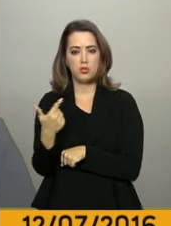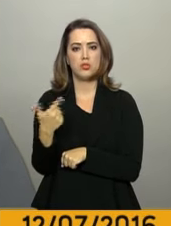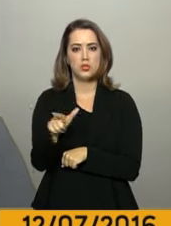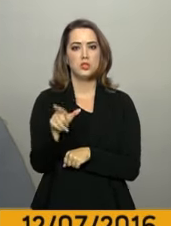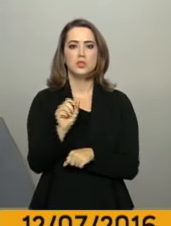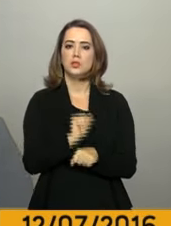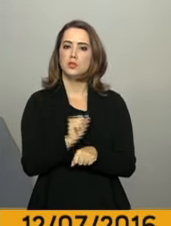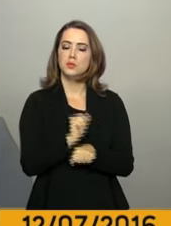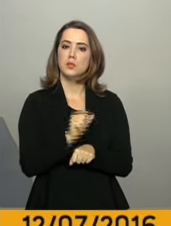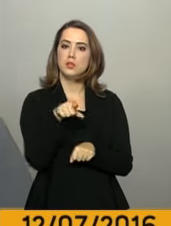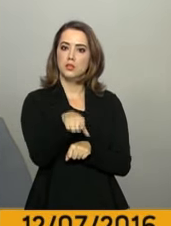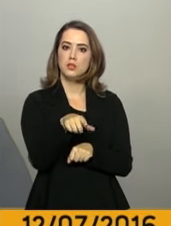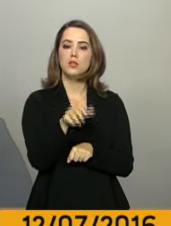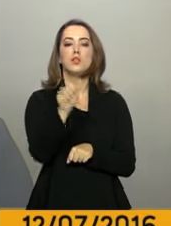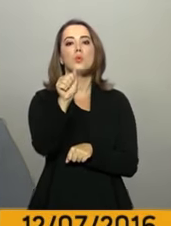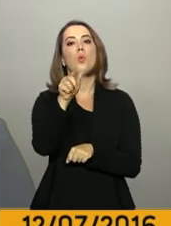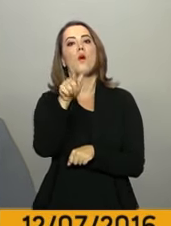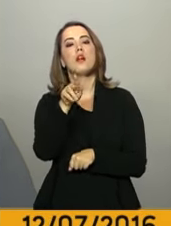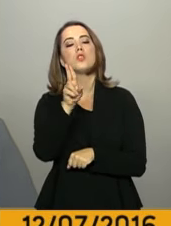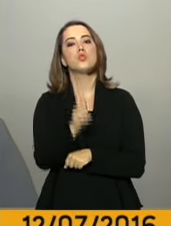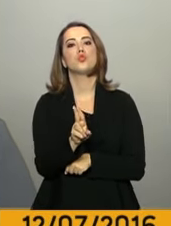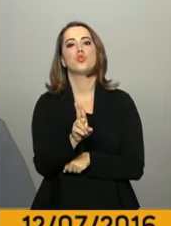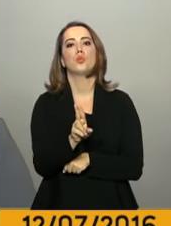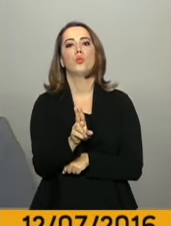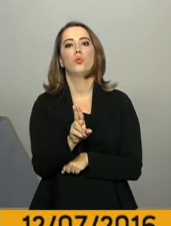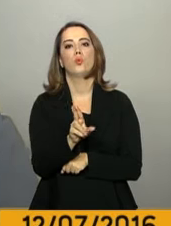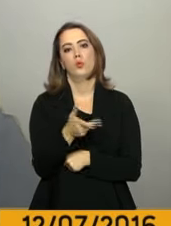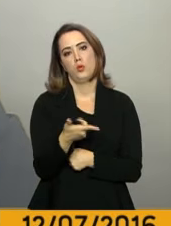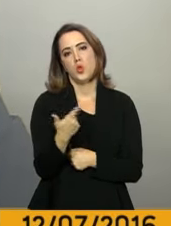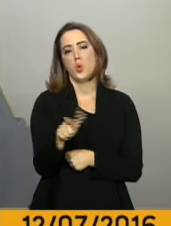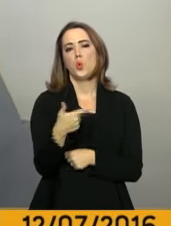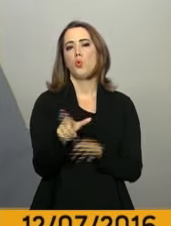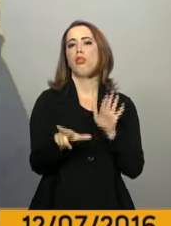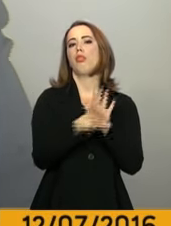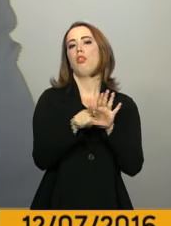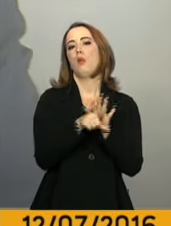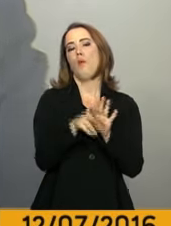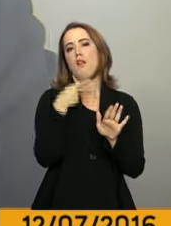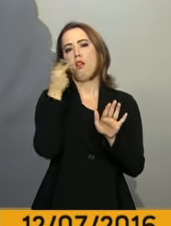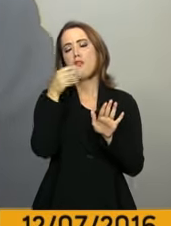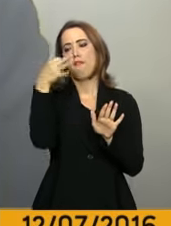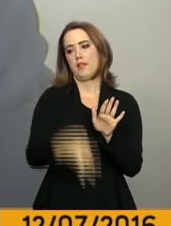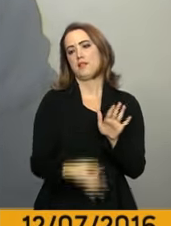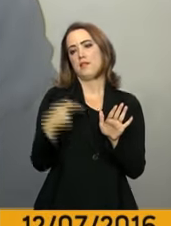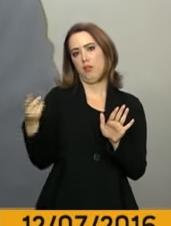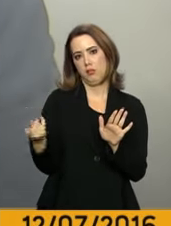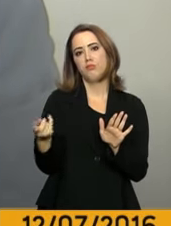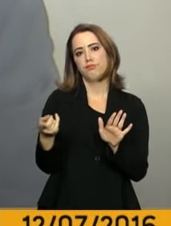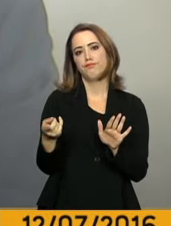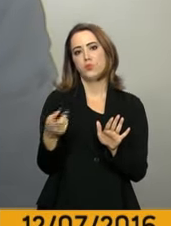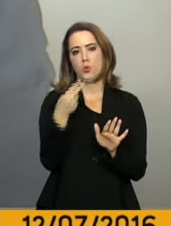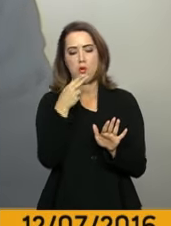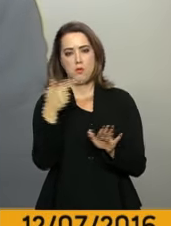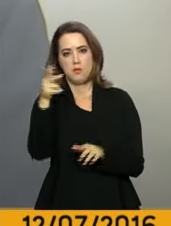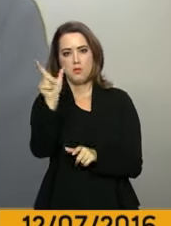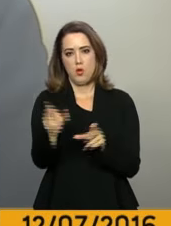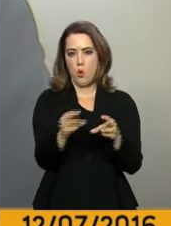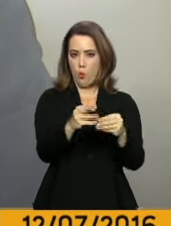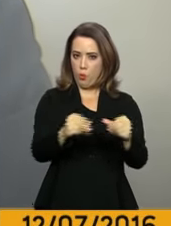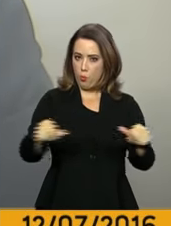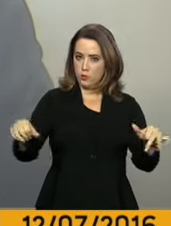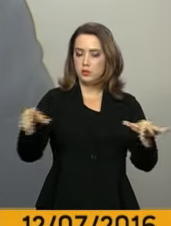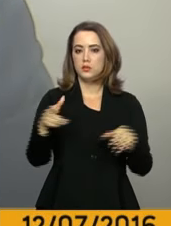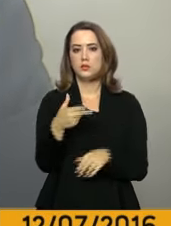Advocacia Geral da União não há exatamente uma lei exatamente dispondo sobre isso foi um parecer que interpretando a normatividade